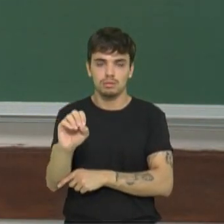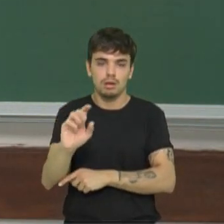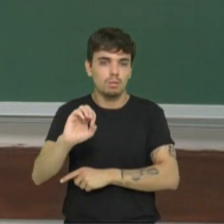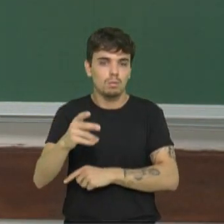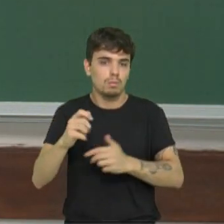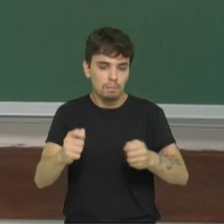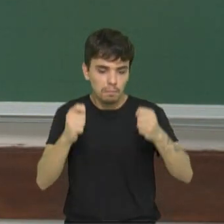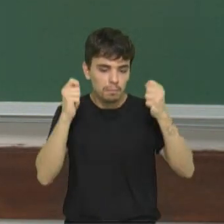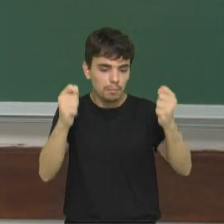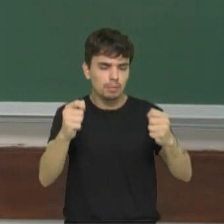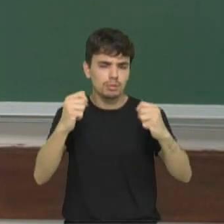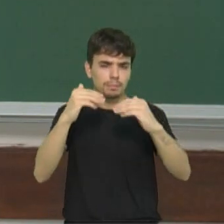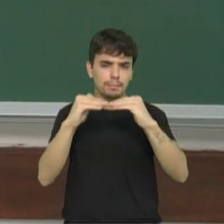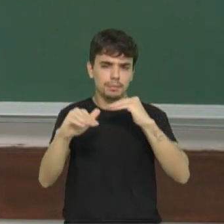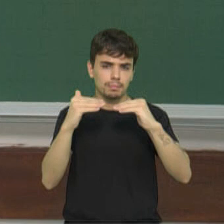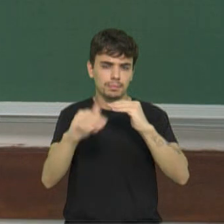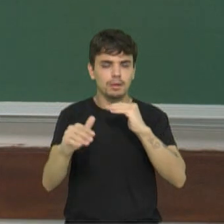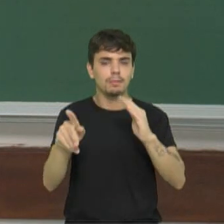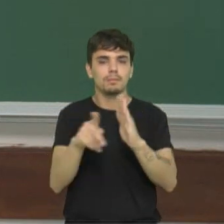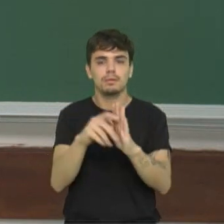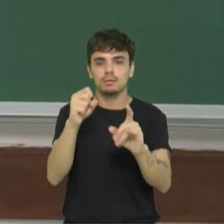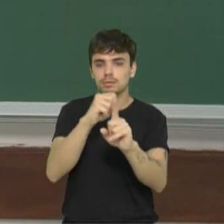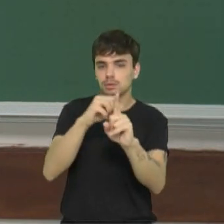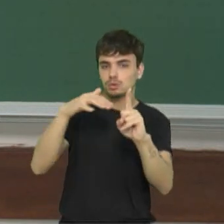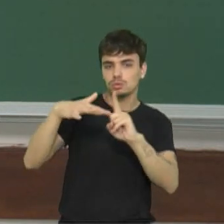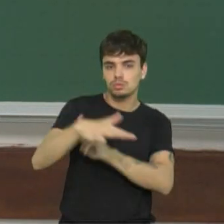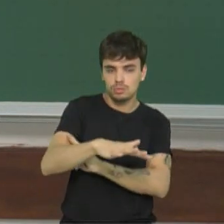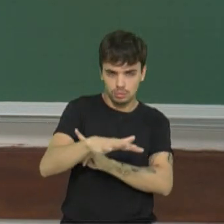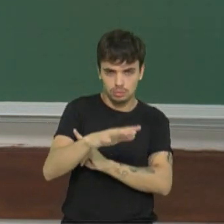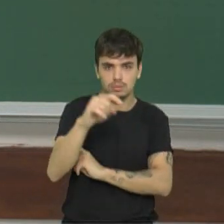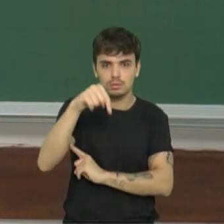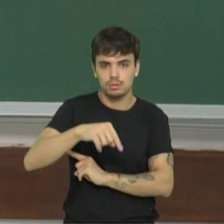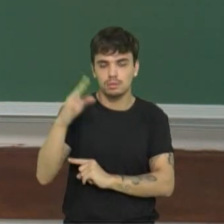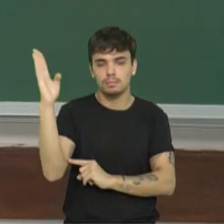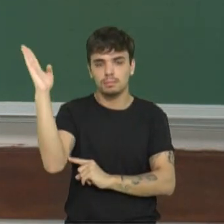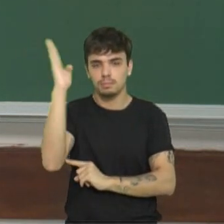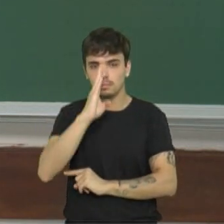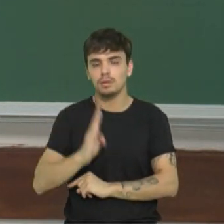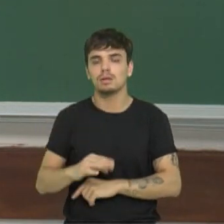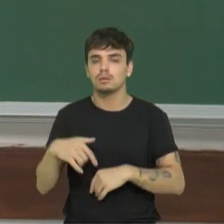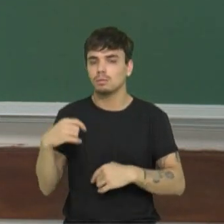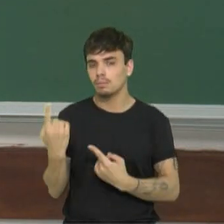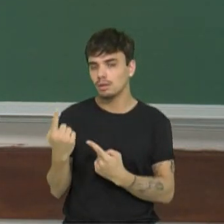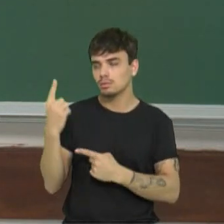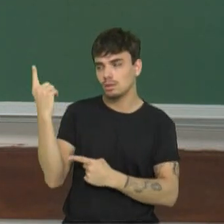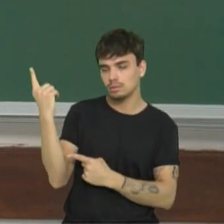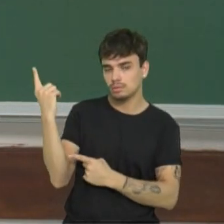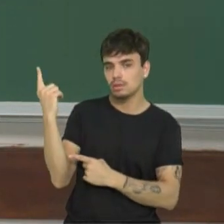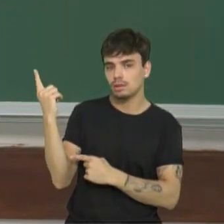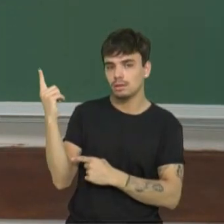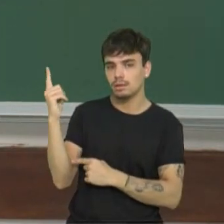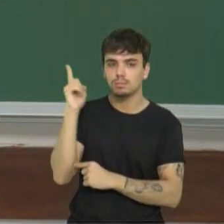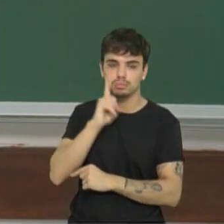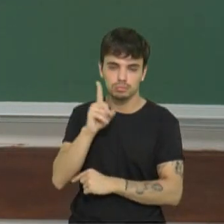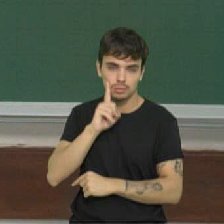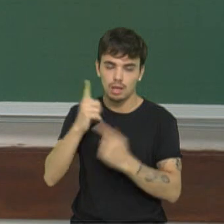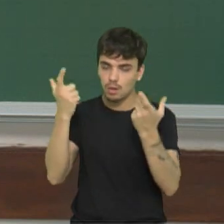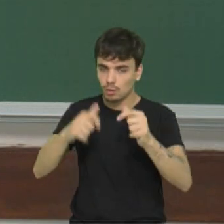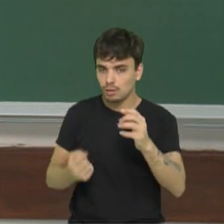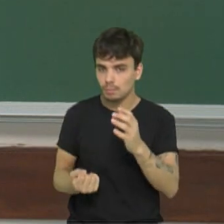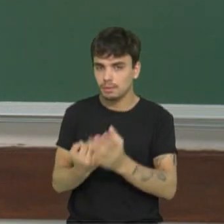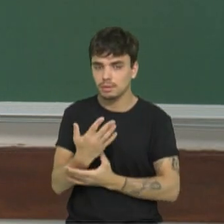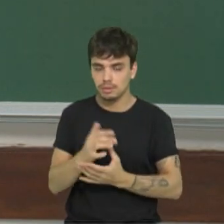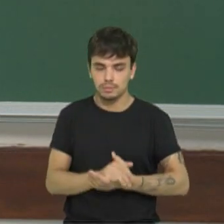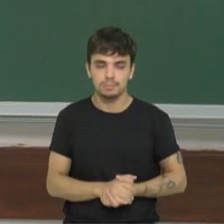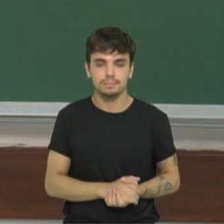protestar contra as desigualdades sociais dentro do país. No caso aqui dos Estados Unidos, que foi onde surgiu, né?